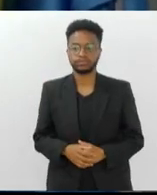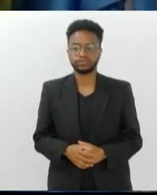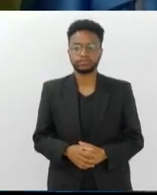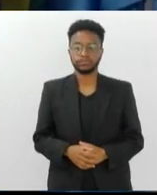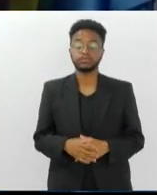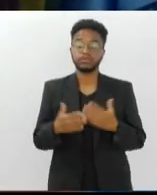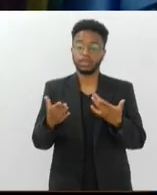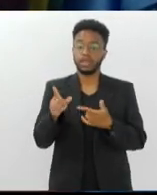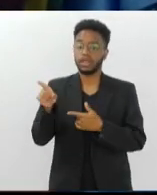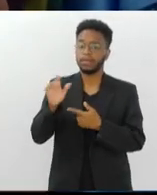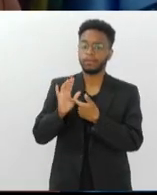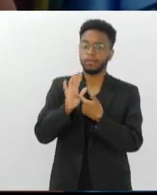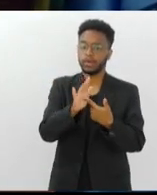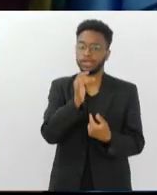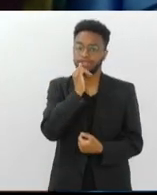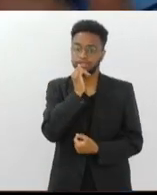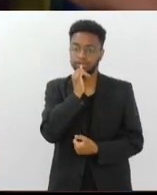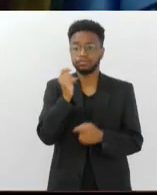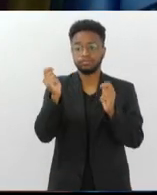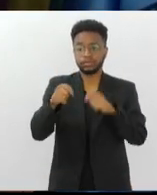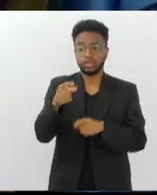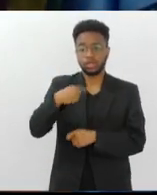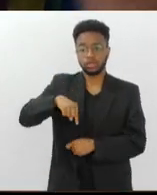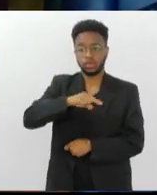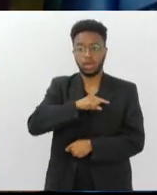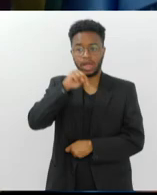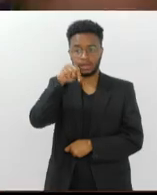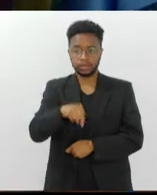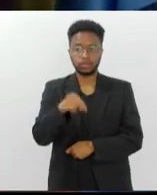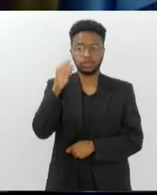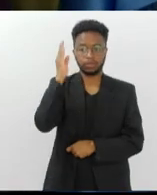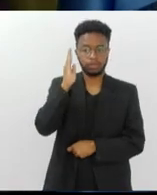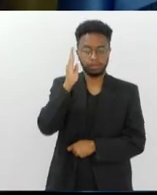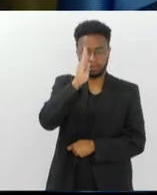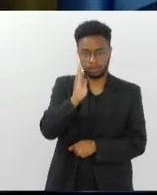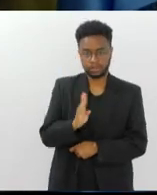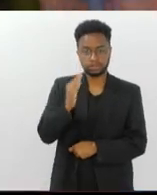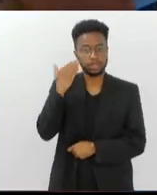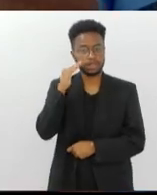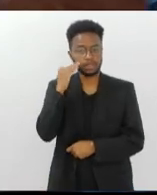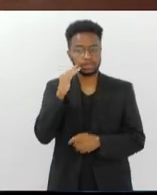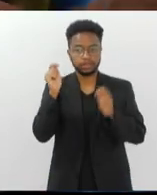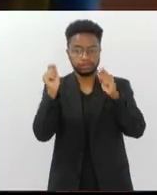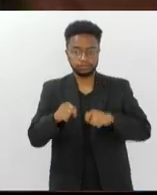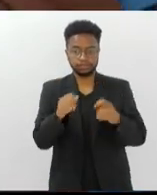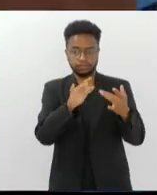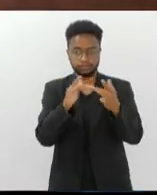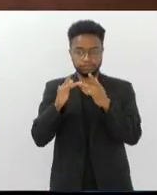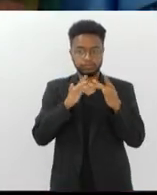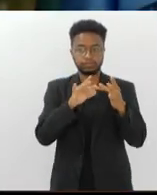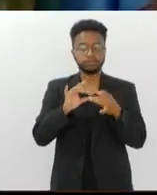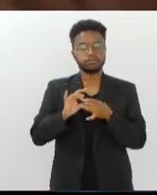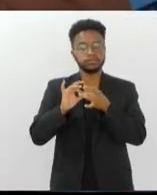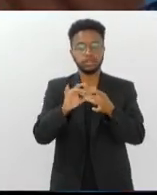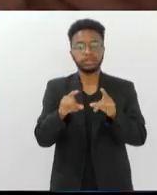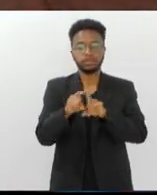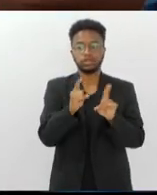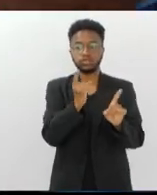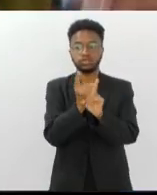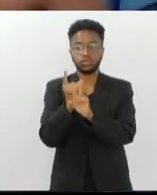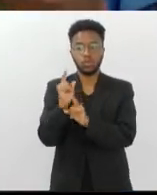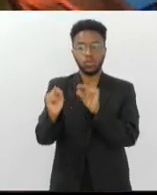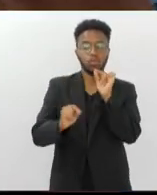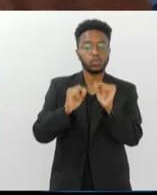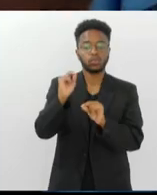apontam caminhos para que nós aqui no Brasil possamos compreender a possibilidade de articulação, detectar e identificar quais